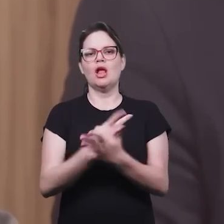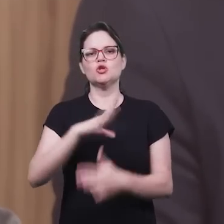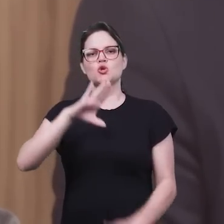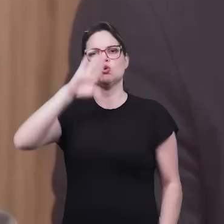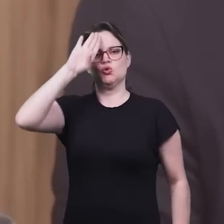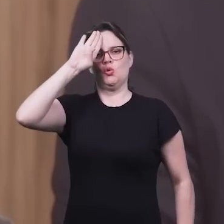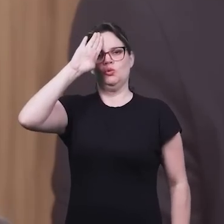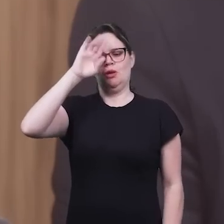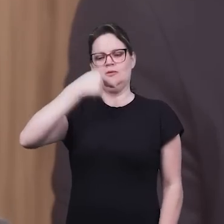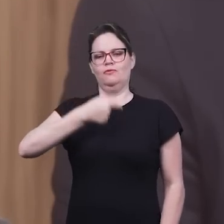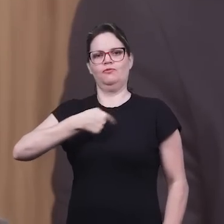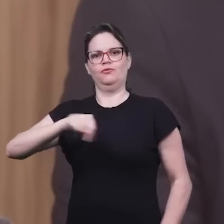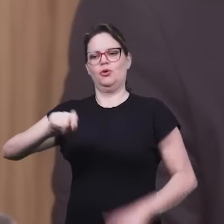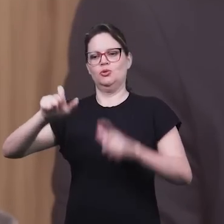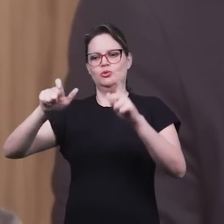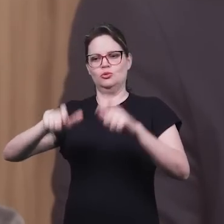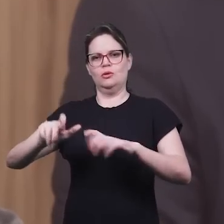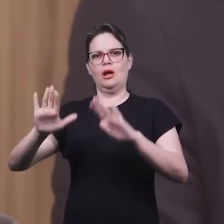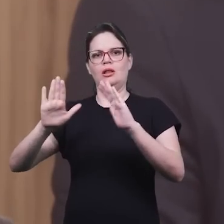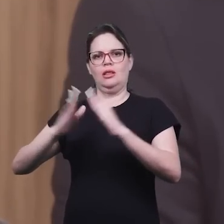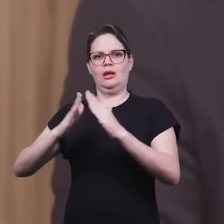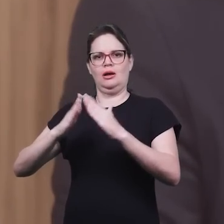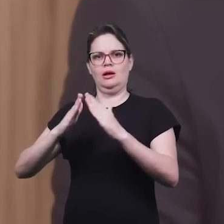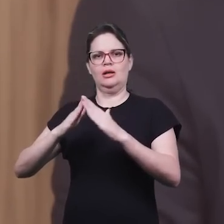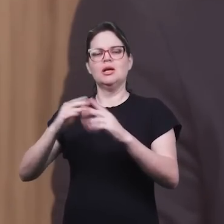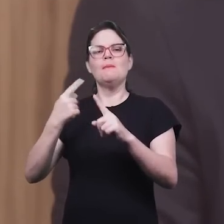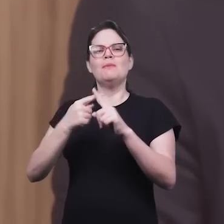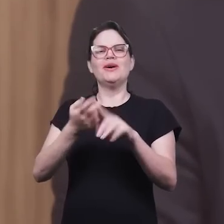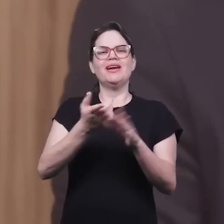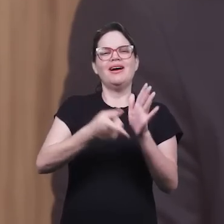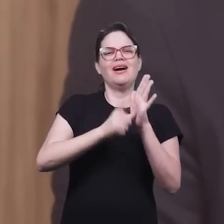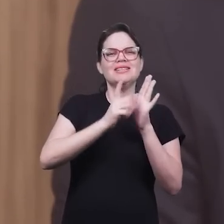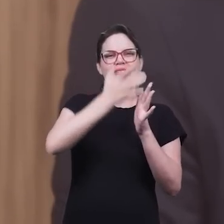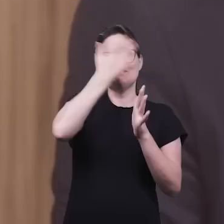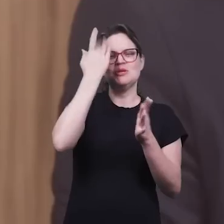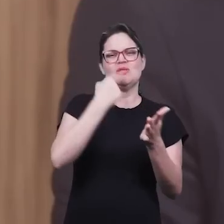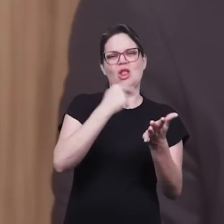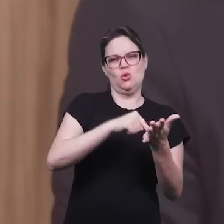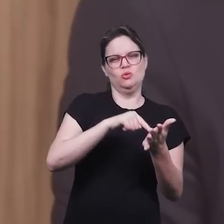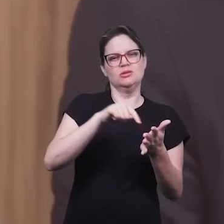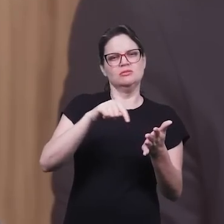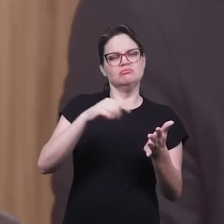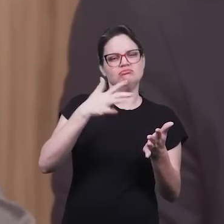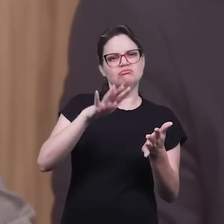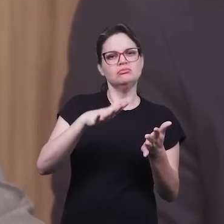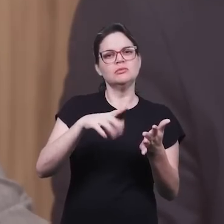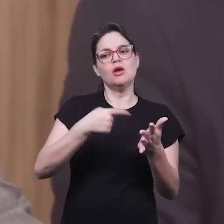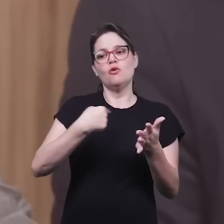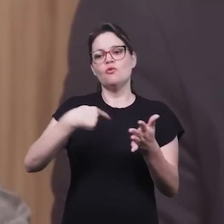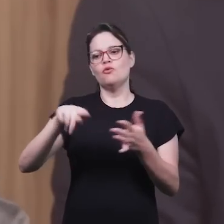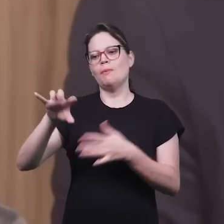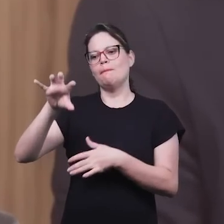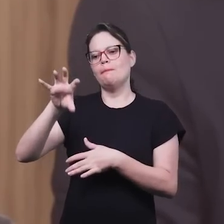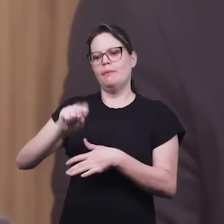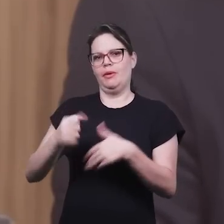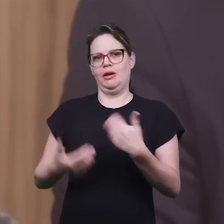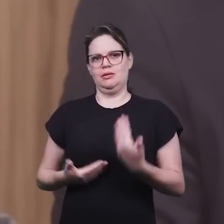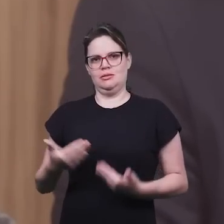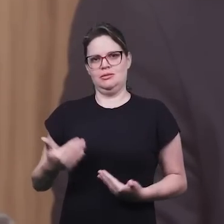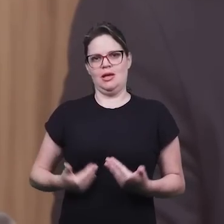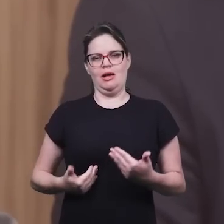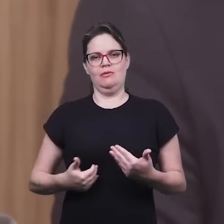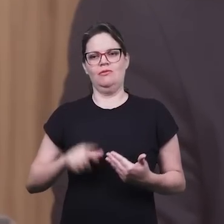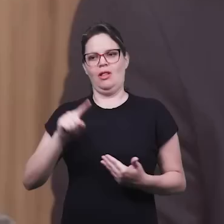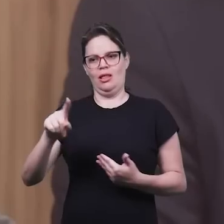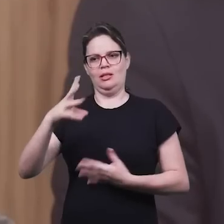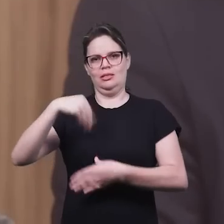foi enviado até aquela casa, buscando alguém por uma denúncia, talvez, e ele buscava o servo de Jesus, que